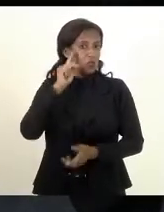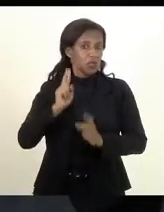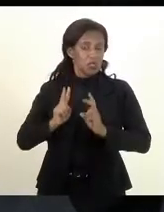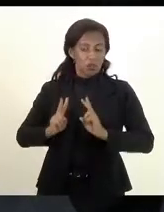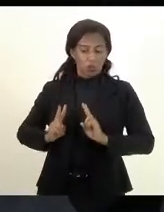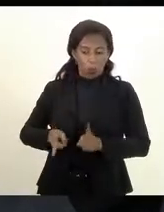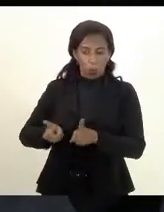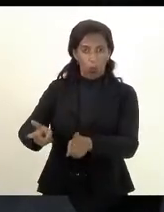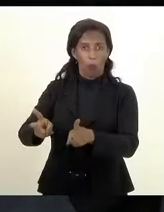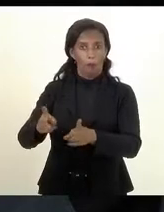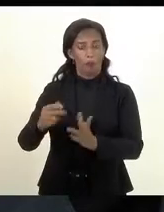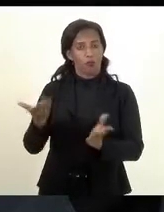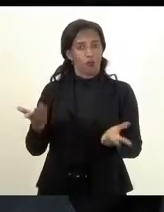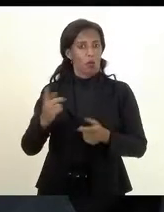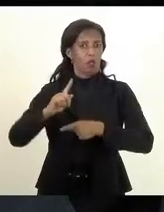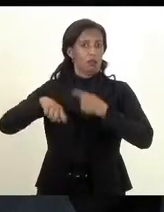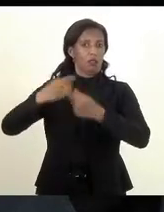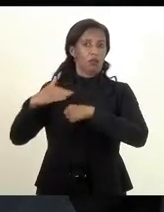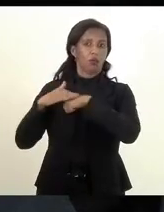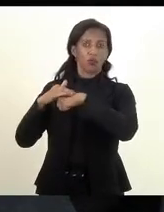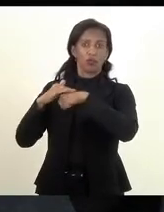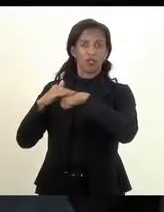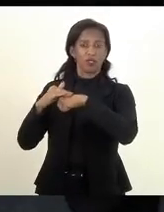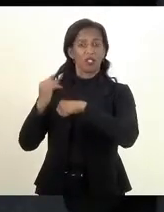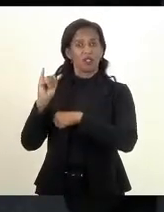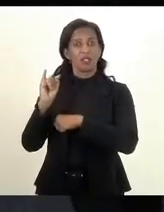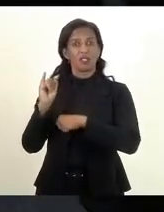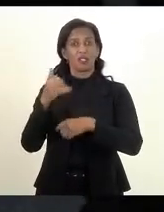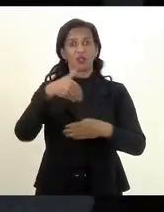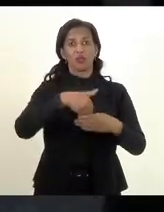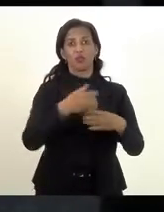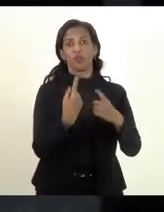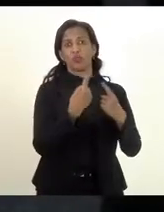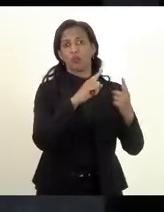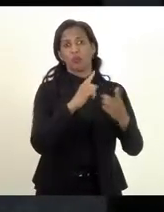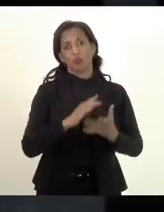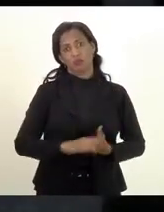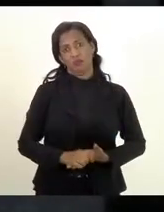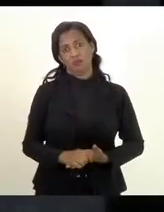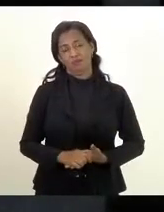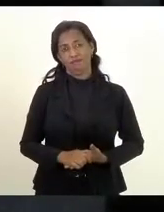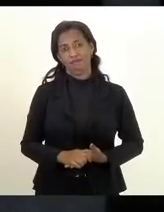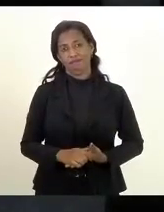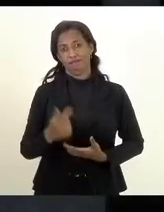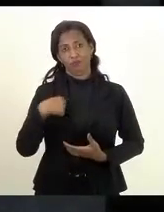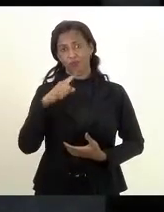conversar um pouco melhor, porque, se não, eu vou votar contra, sem essas emendas, eu não vou ser favorável.